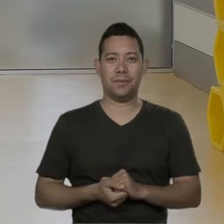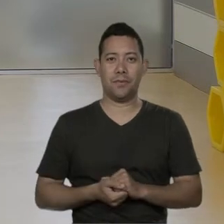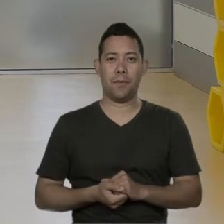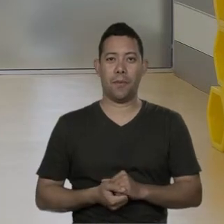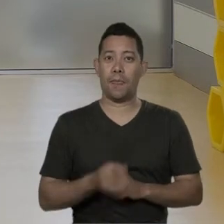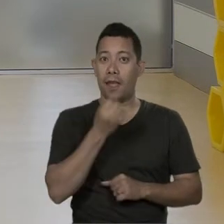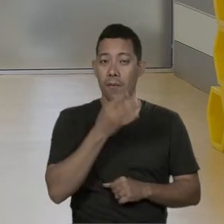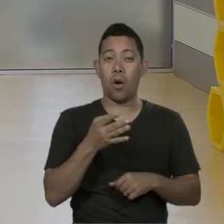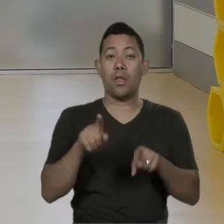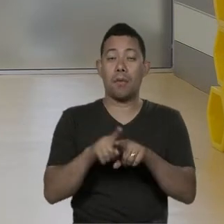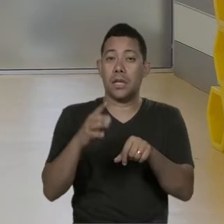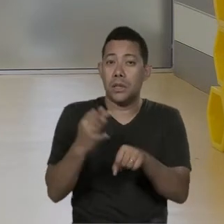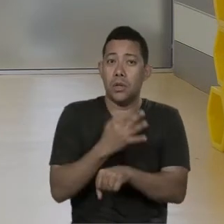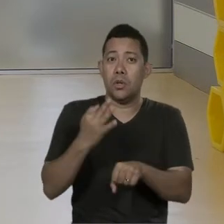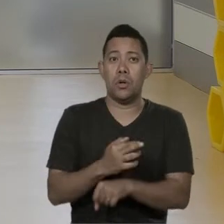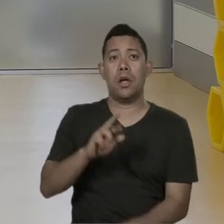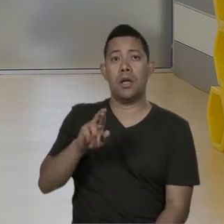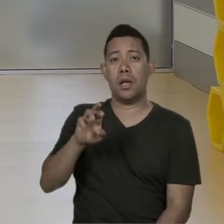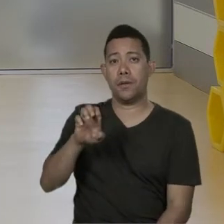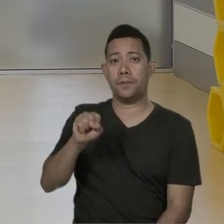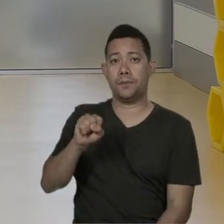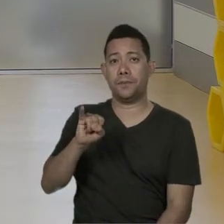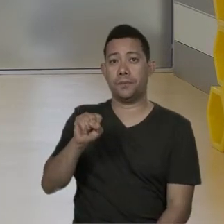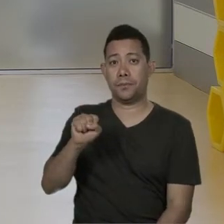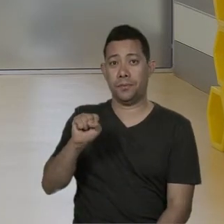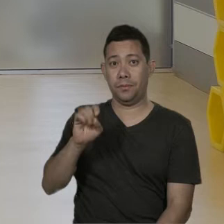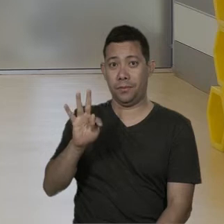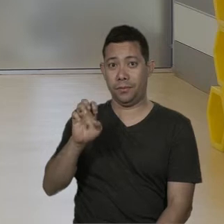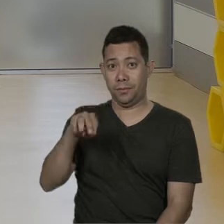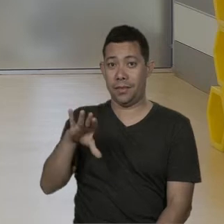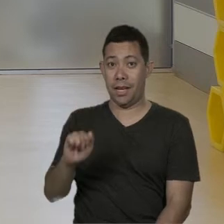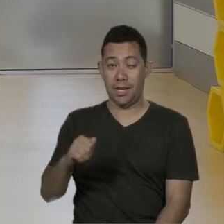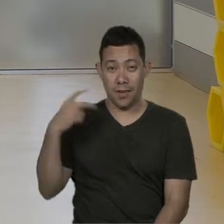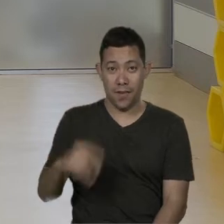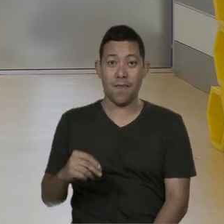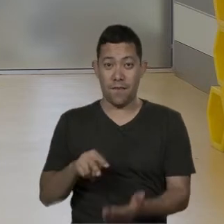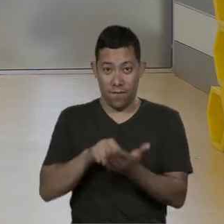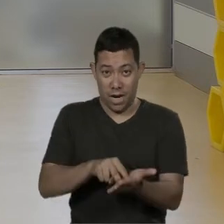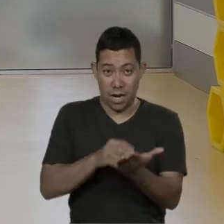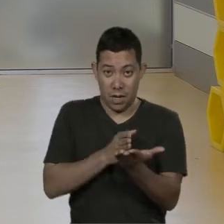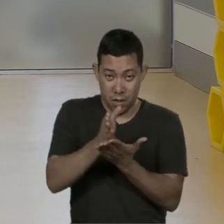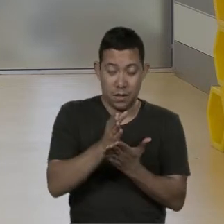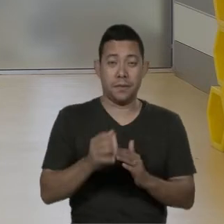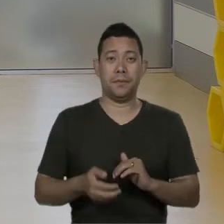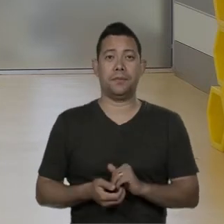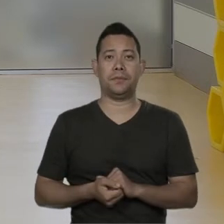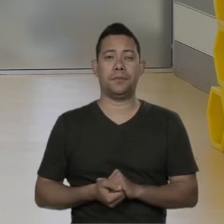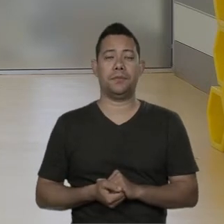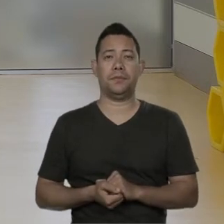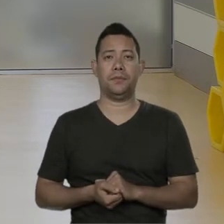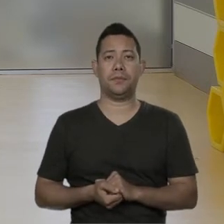melhora a sua resistência cardiovascular. Bora, firma e vem.